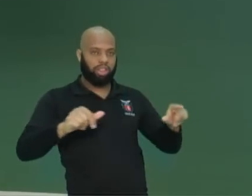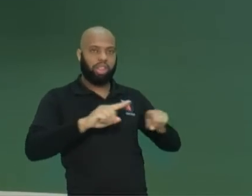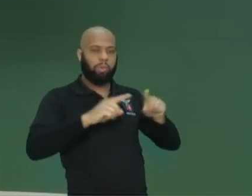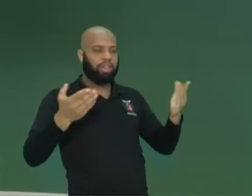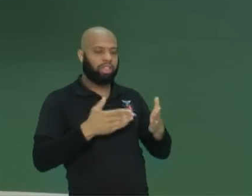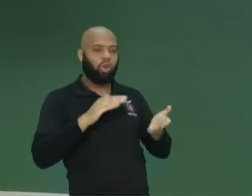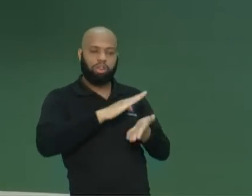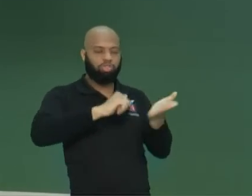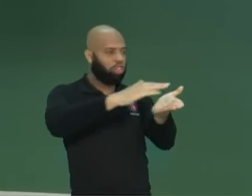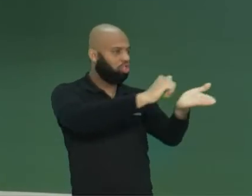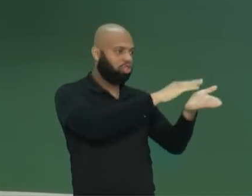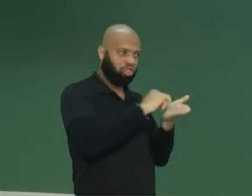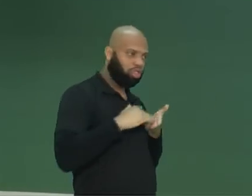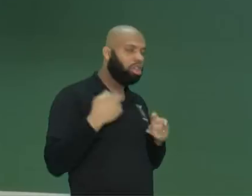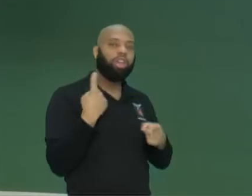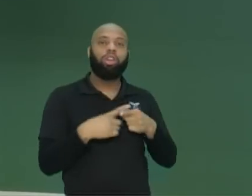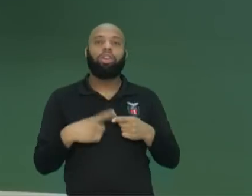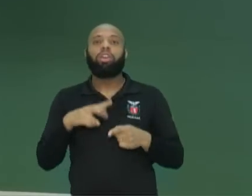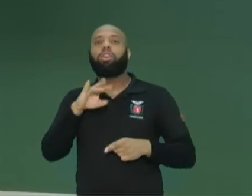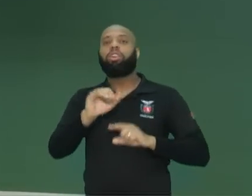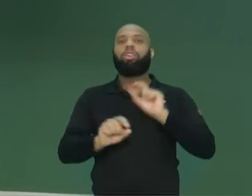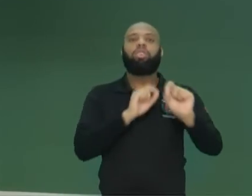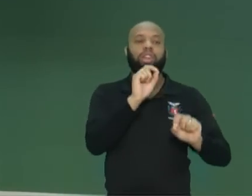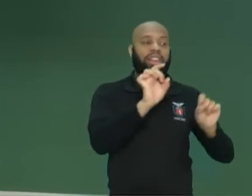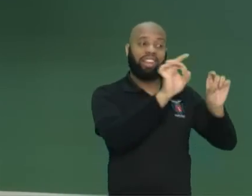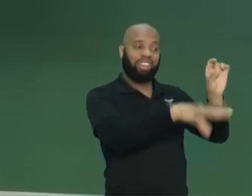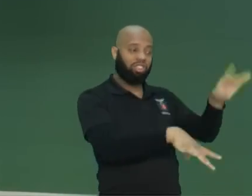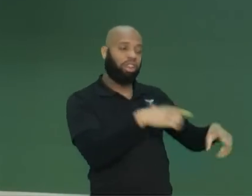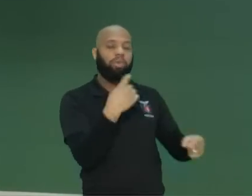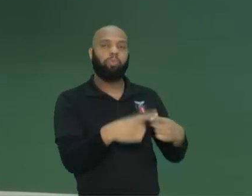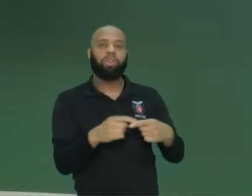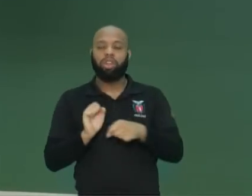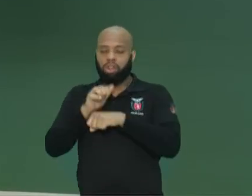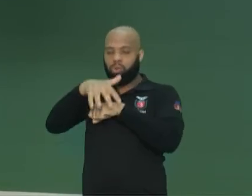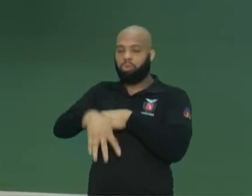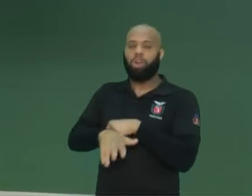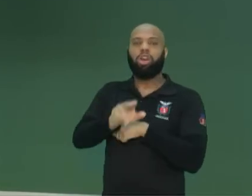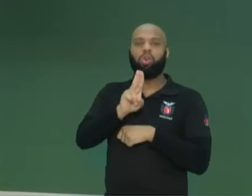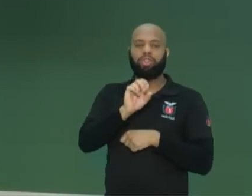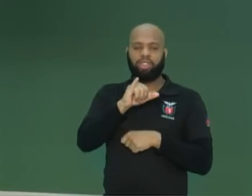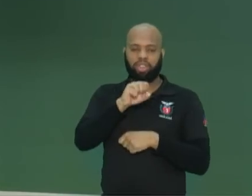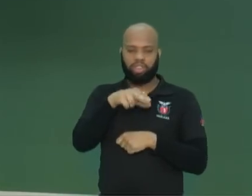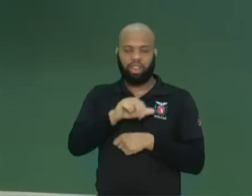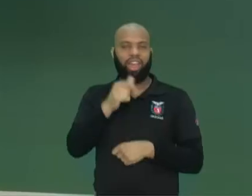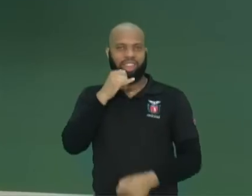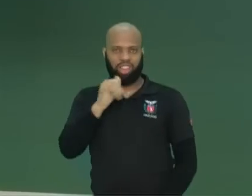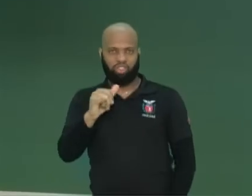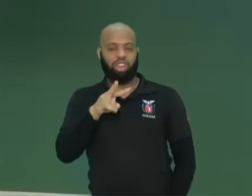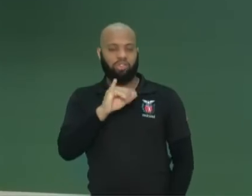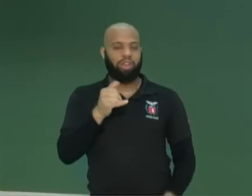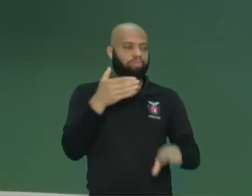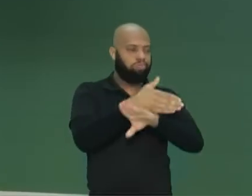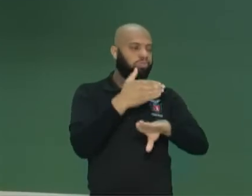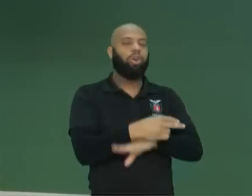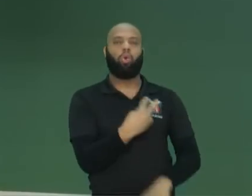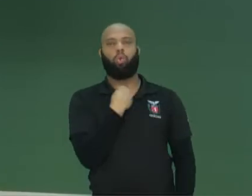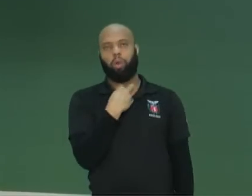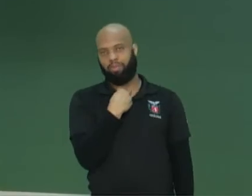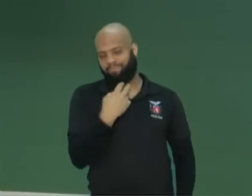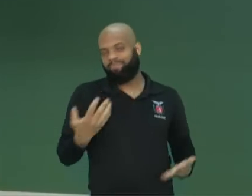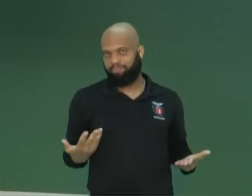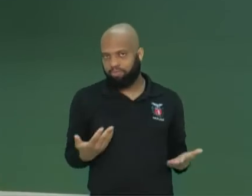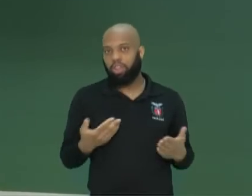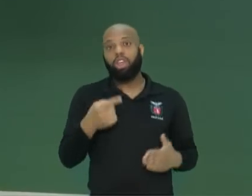ser desocupadas porque a usina e o lago dela vão ocupar toda a área. Então vejam quantas situações